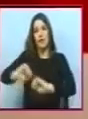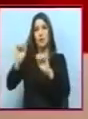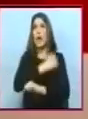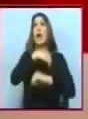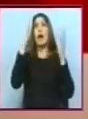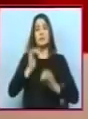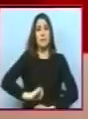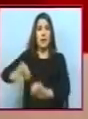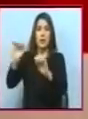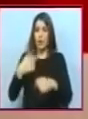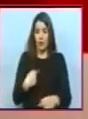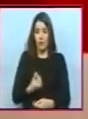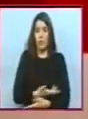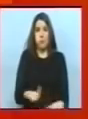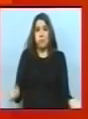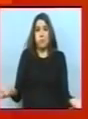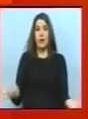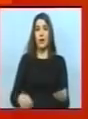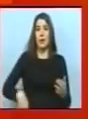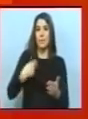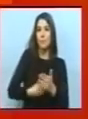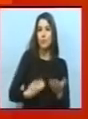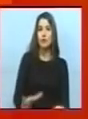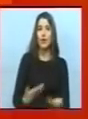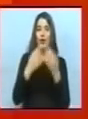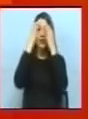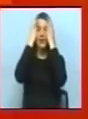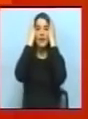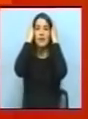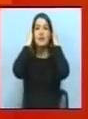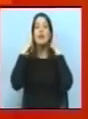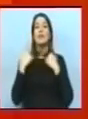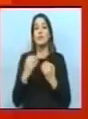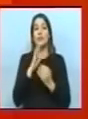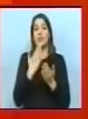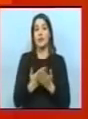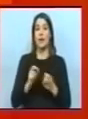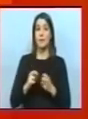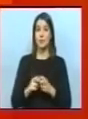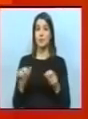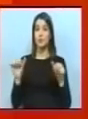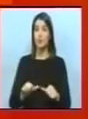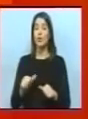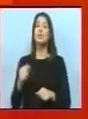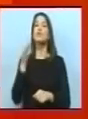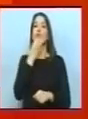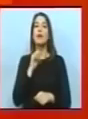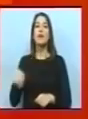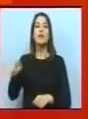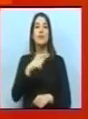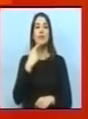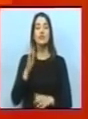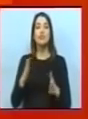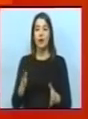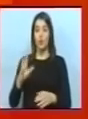toda. Leve a casa toda, porque a questão é que, de facto, vai criar aqui, dos valores que se ouviram falar quando a